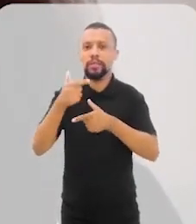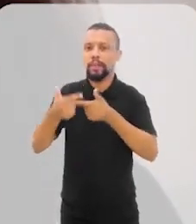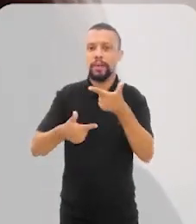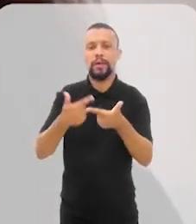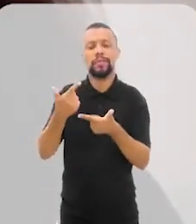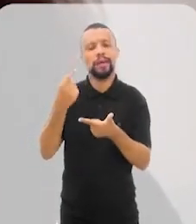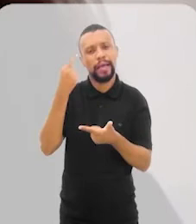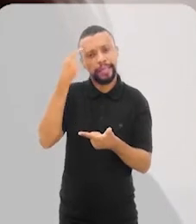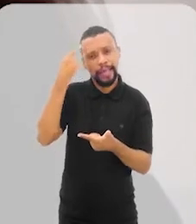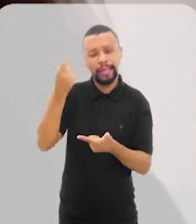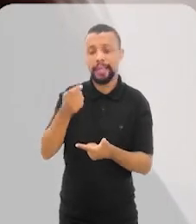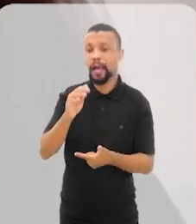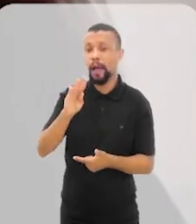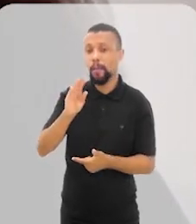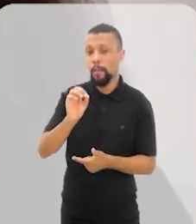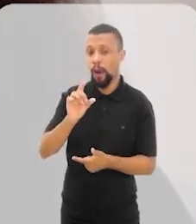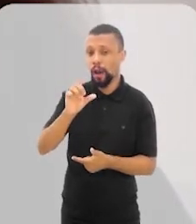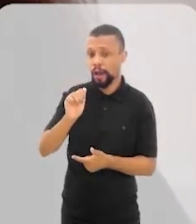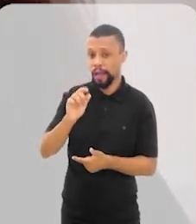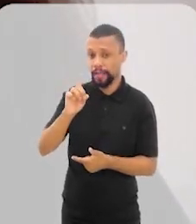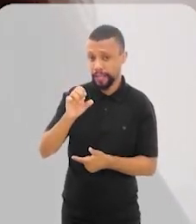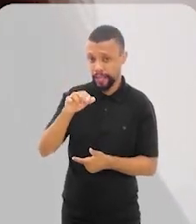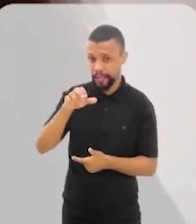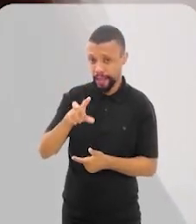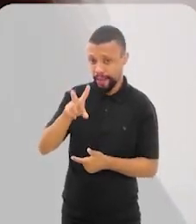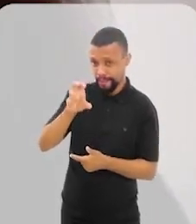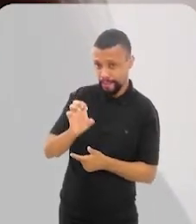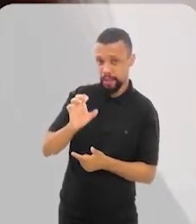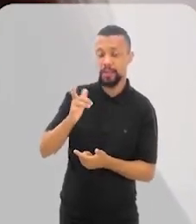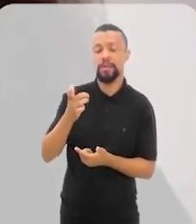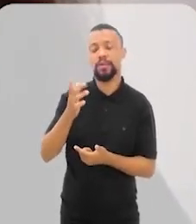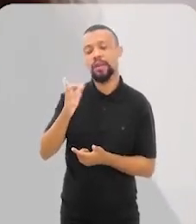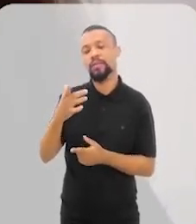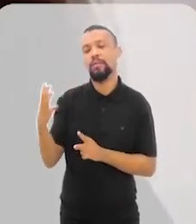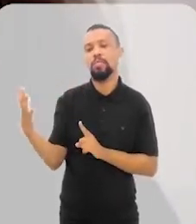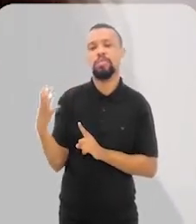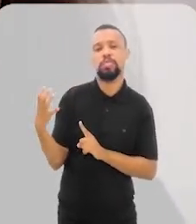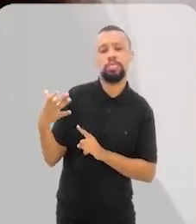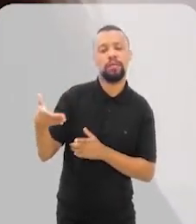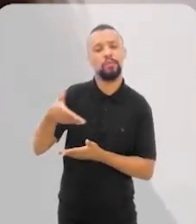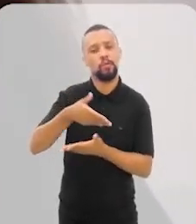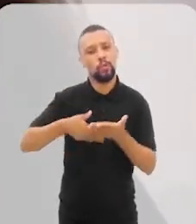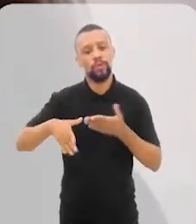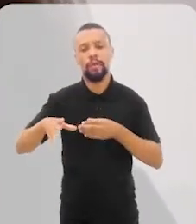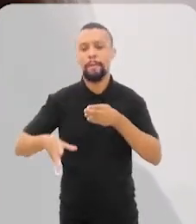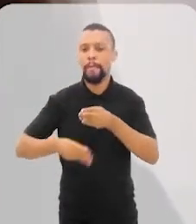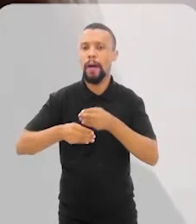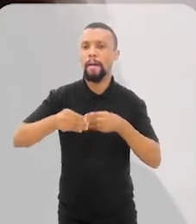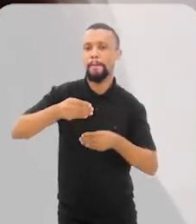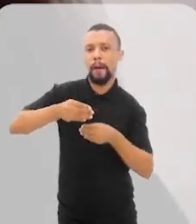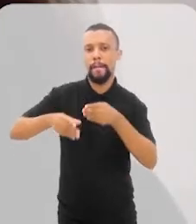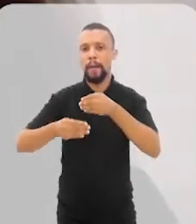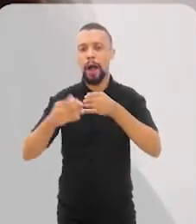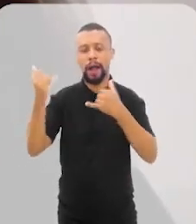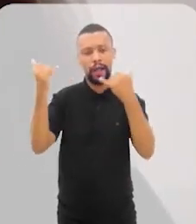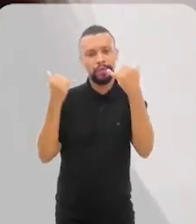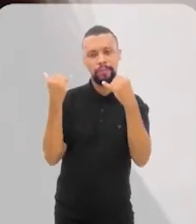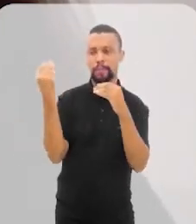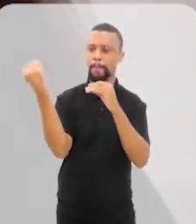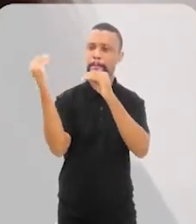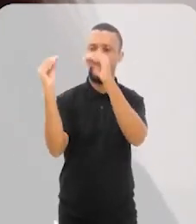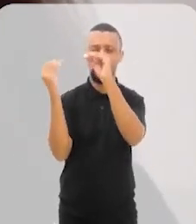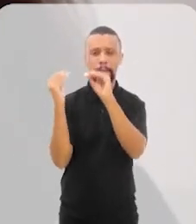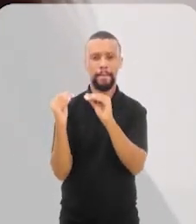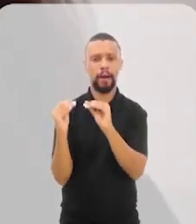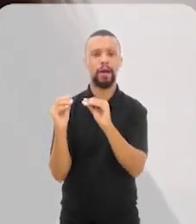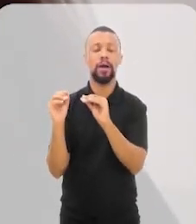na ideia da bola de neve, então todos os parceiros do Rio de Impacto estão sendo contactados, estão ajudando, estão complementando com essas informações,